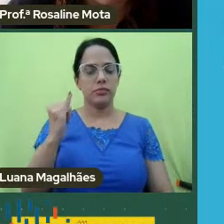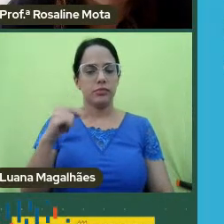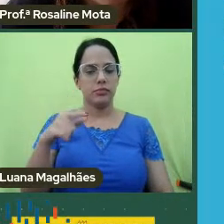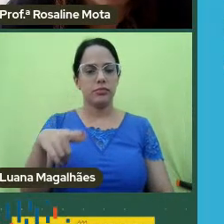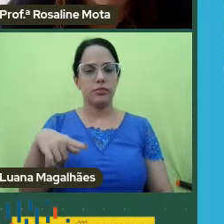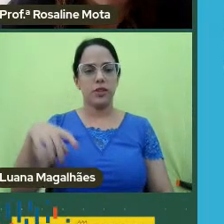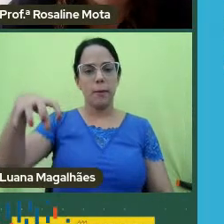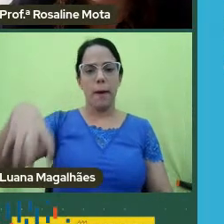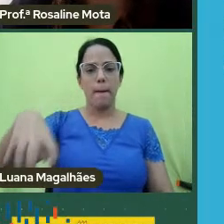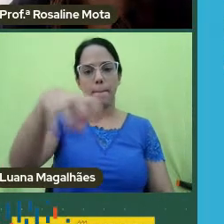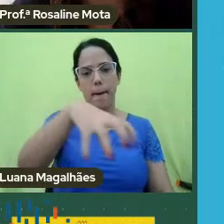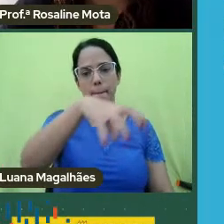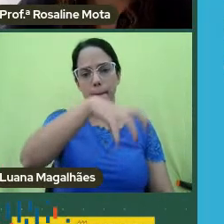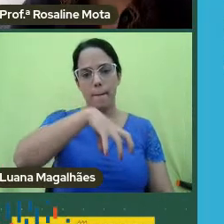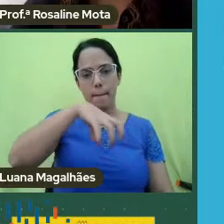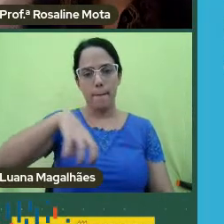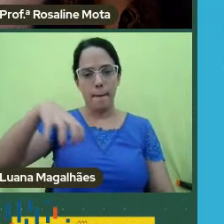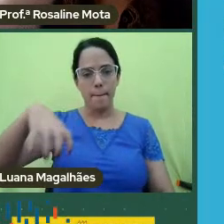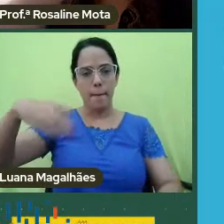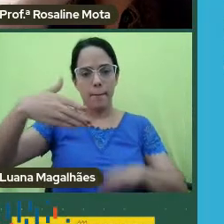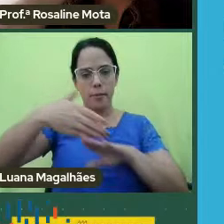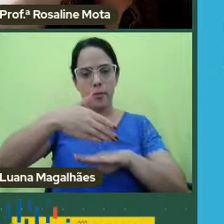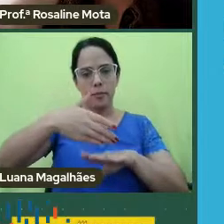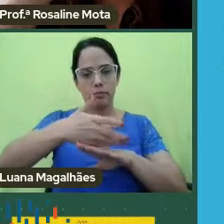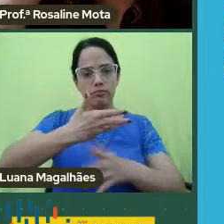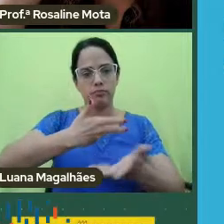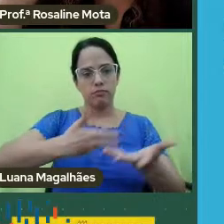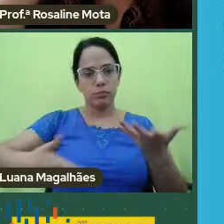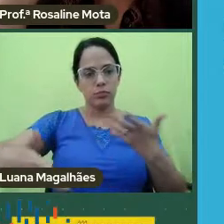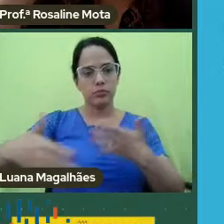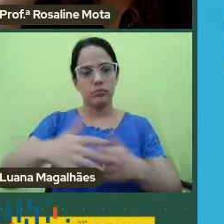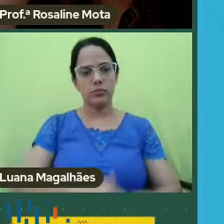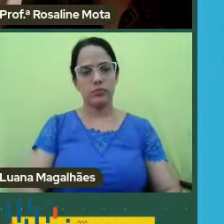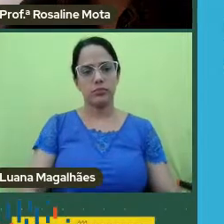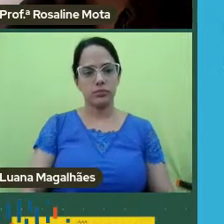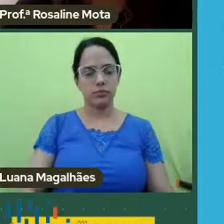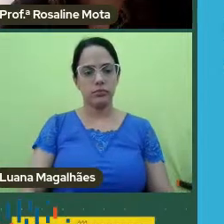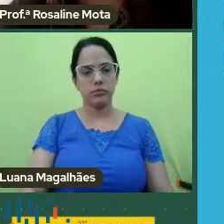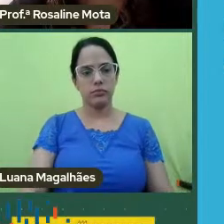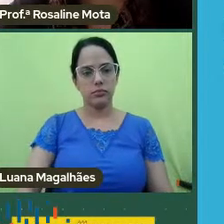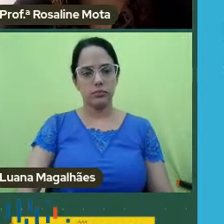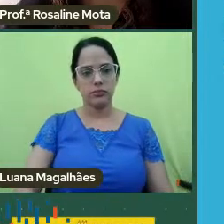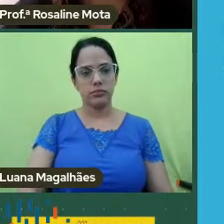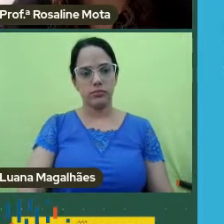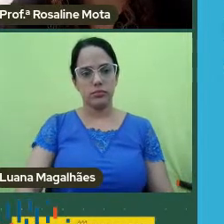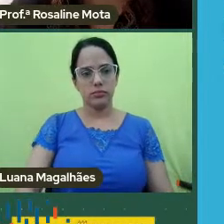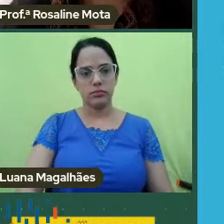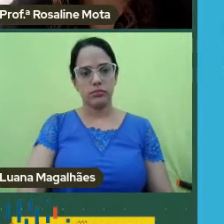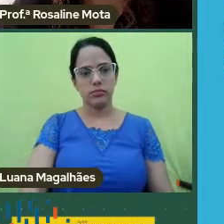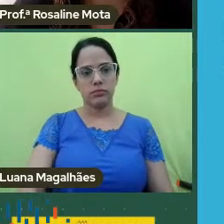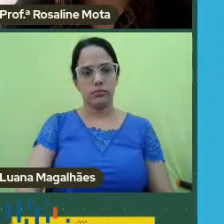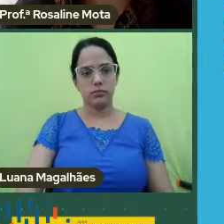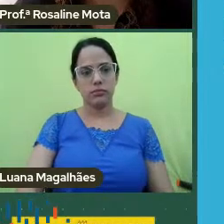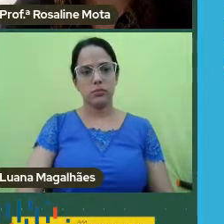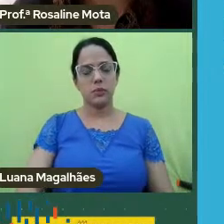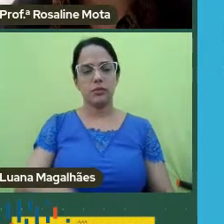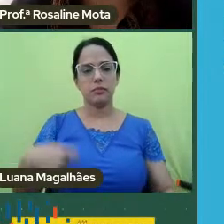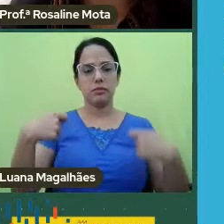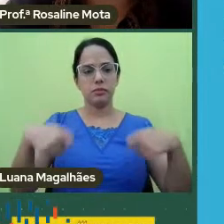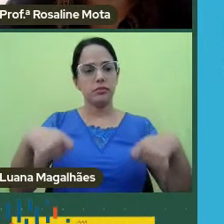setores possíveis. Por quê? Porque a gente precisa, nas comissões, que os